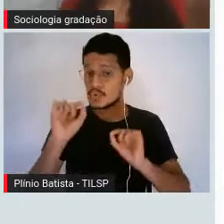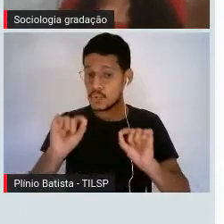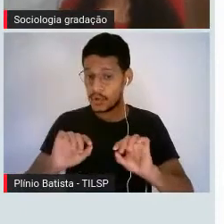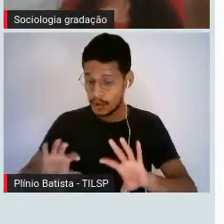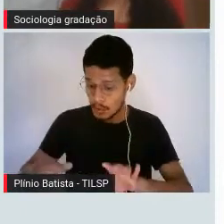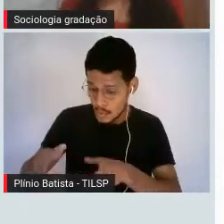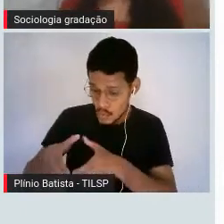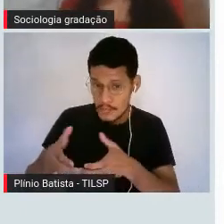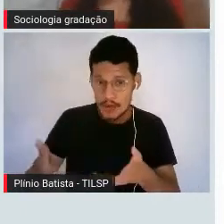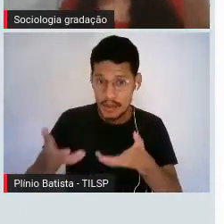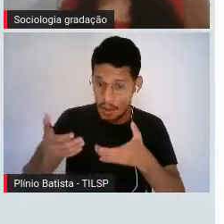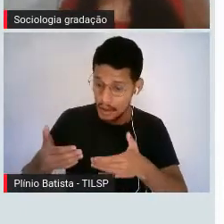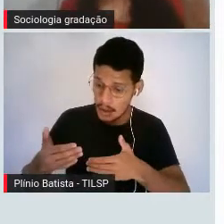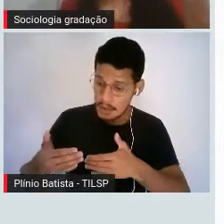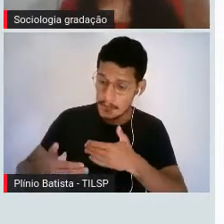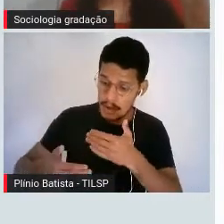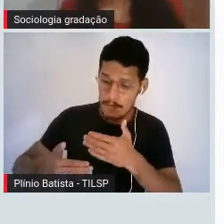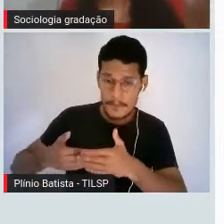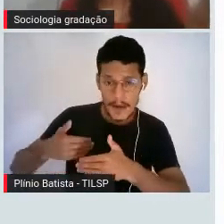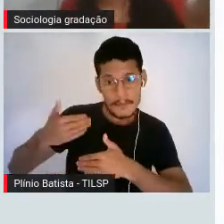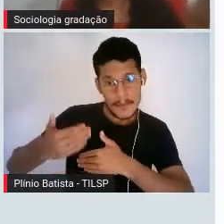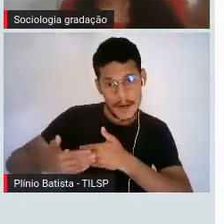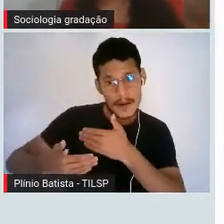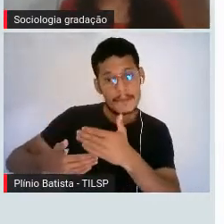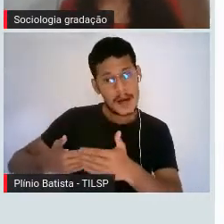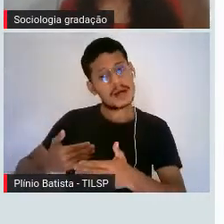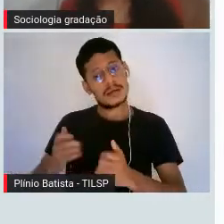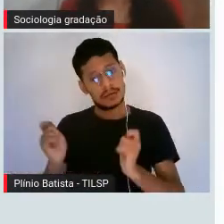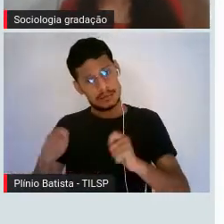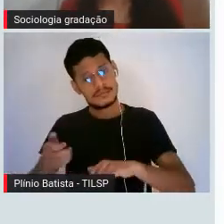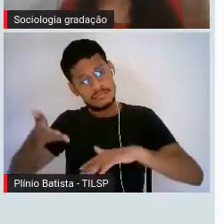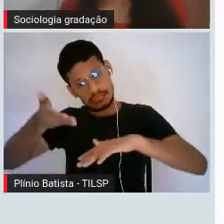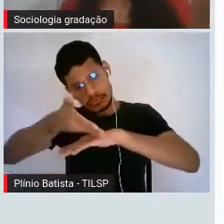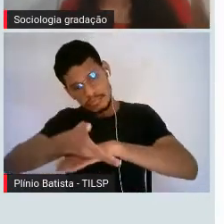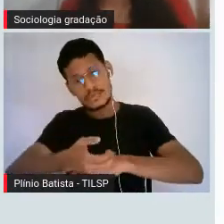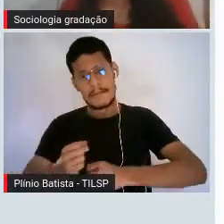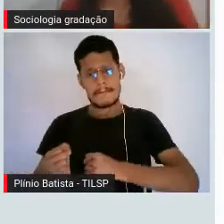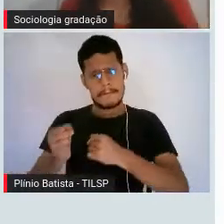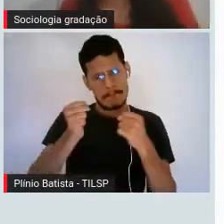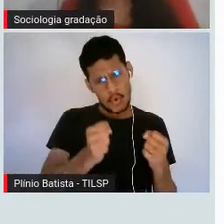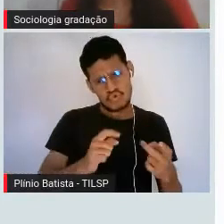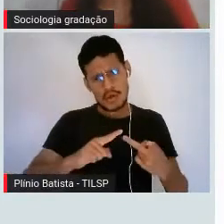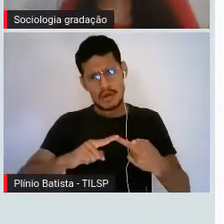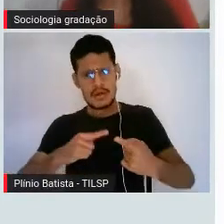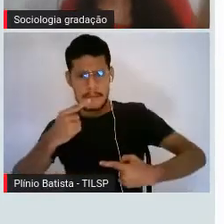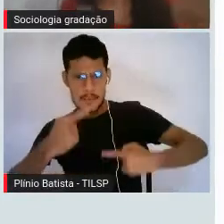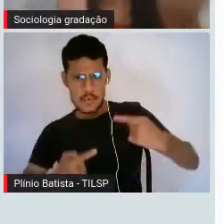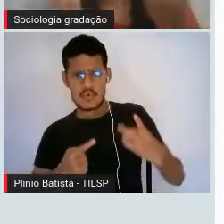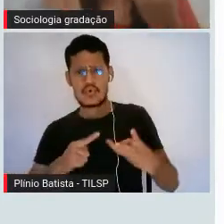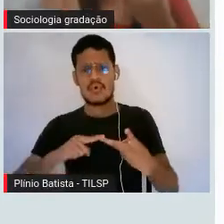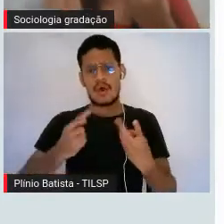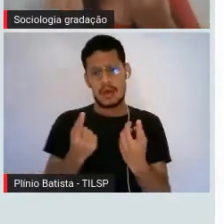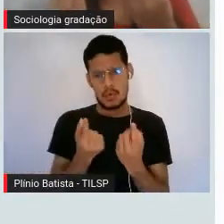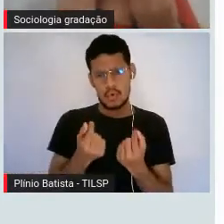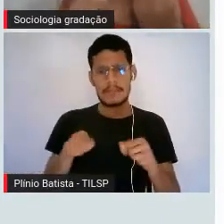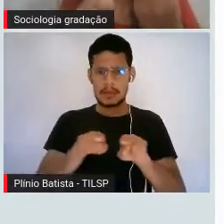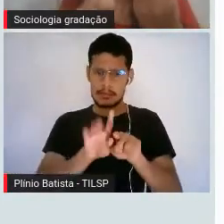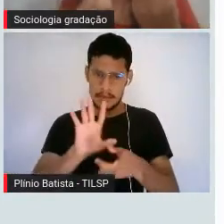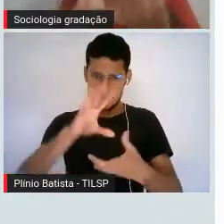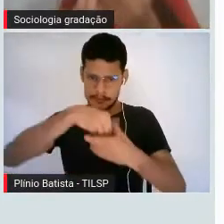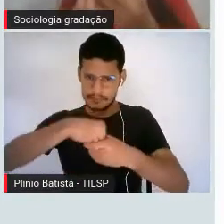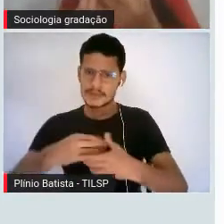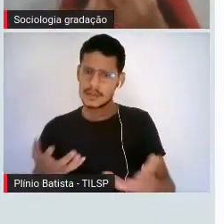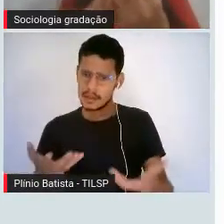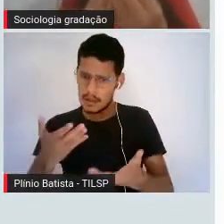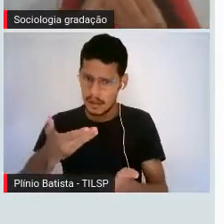tomando poder, tomando questões políticas, né, e questões econômicas também. Então, é apenas uma